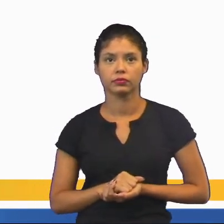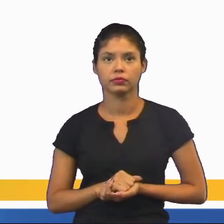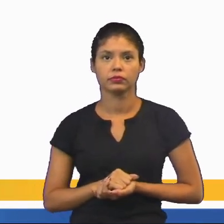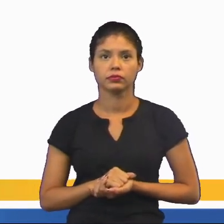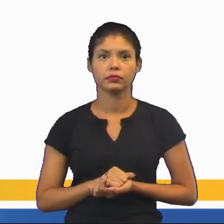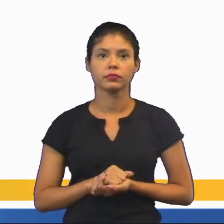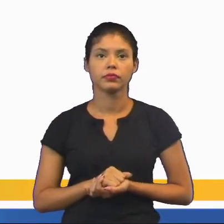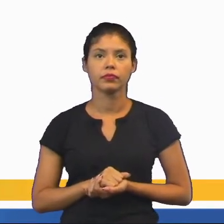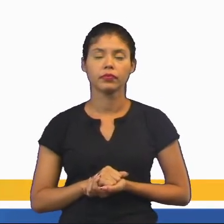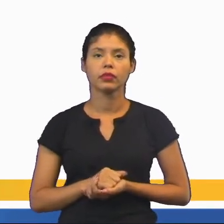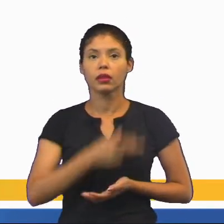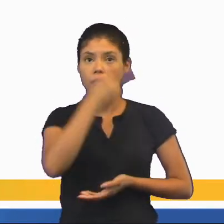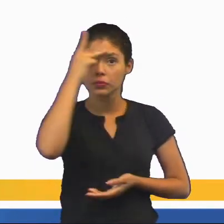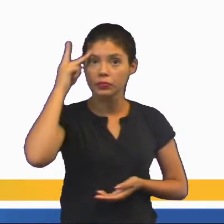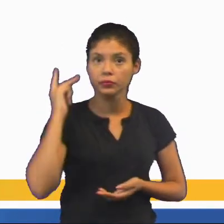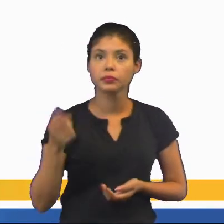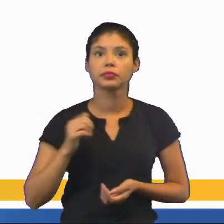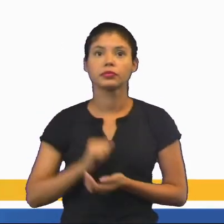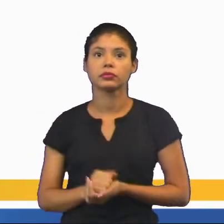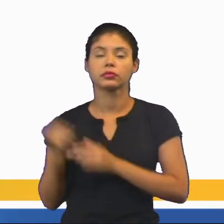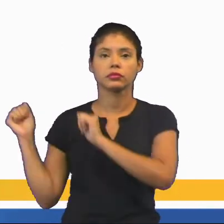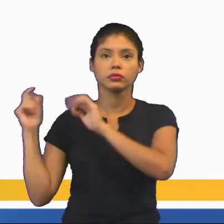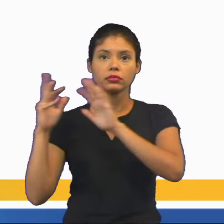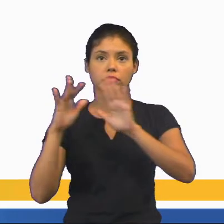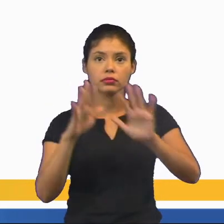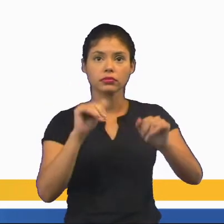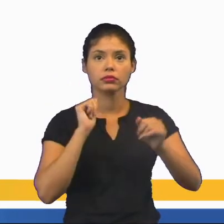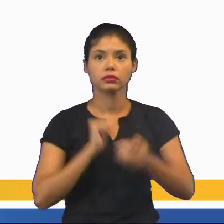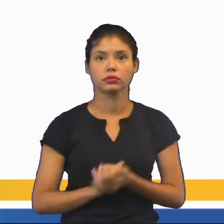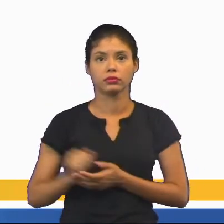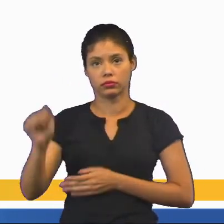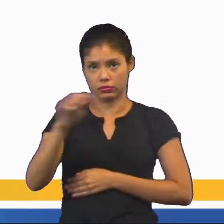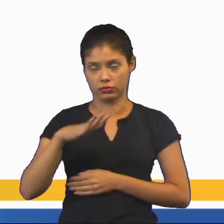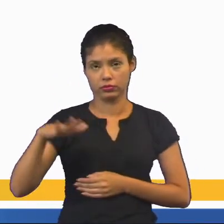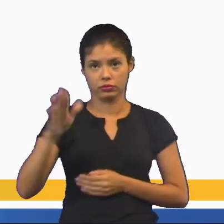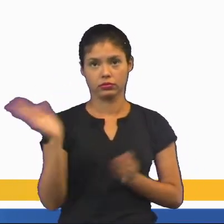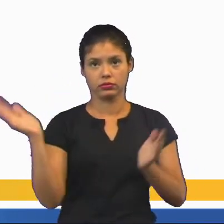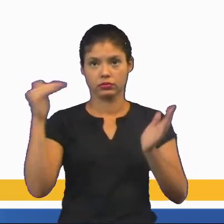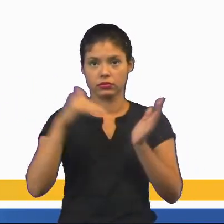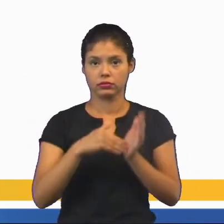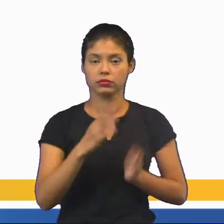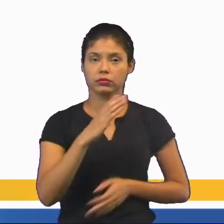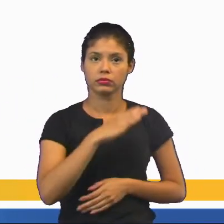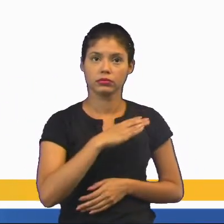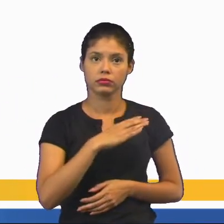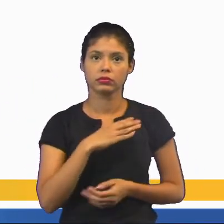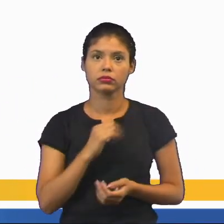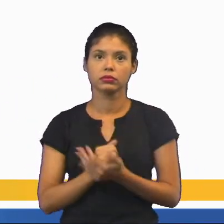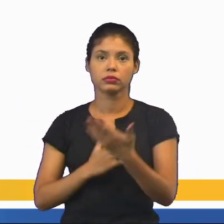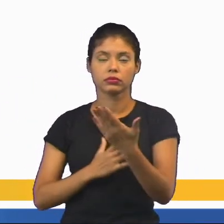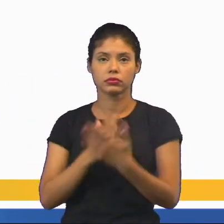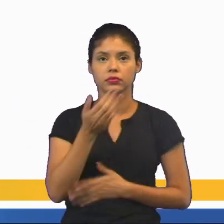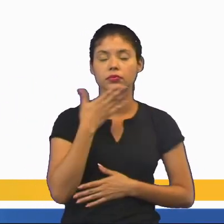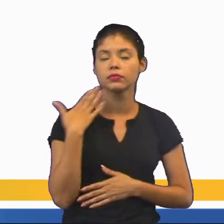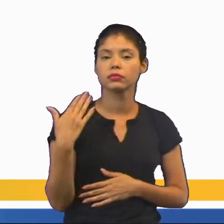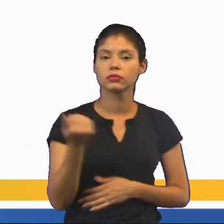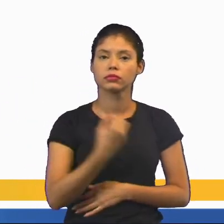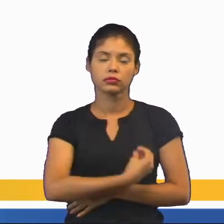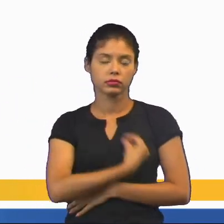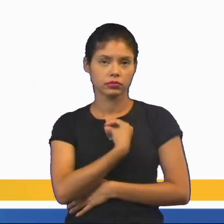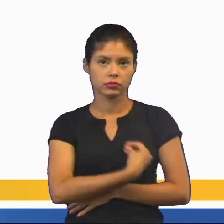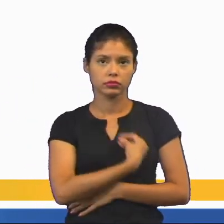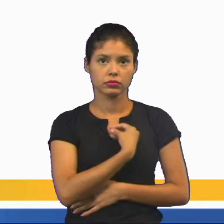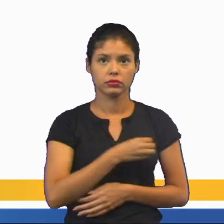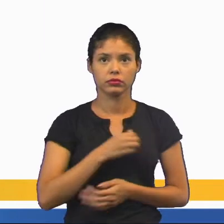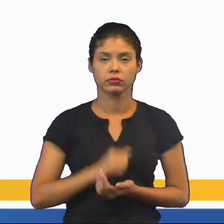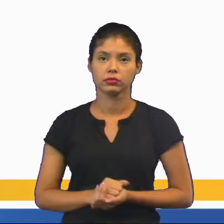então. As pessoas se deslocaram da zona rural para ir às cidades em busca de